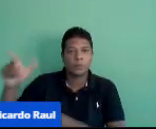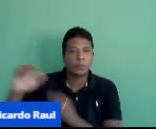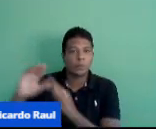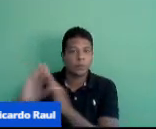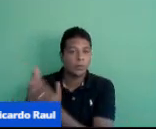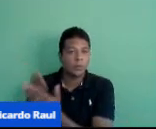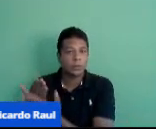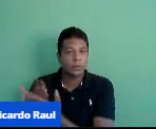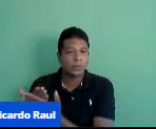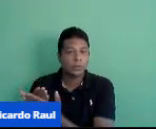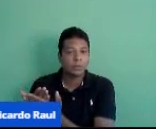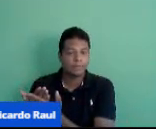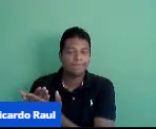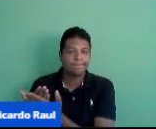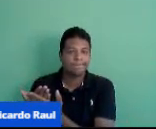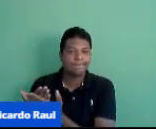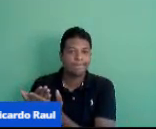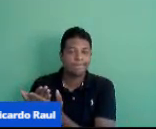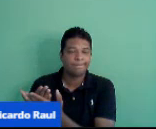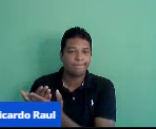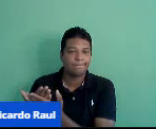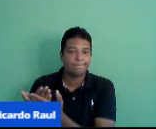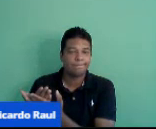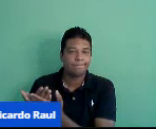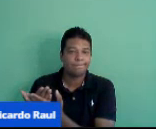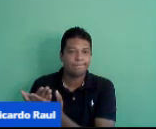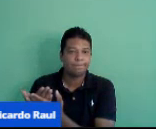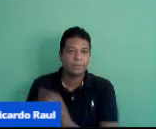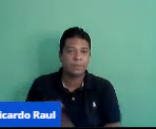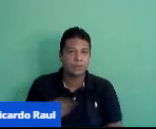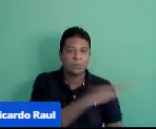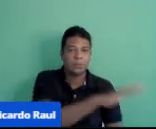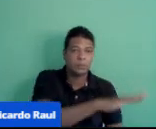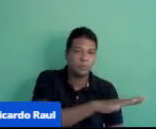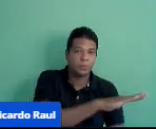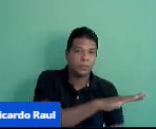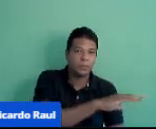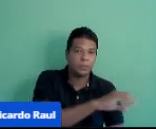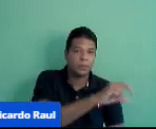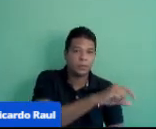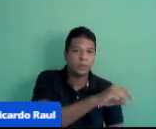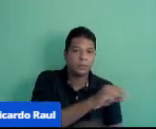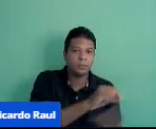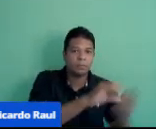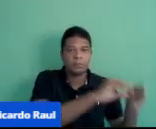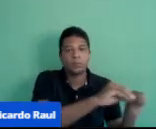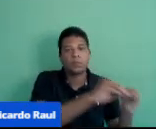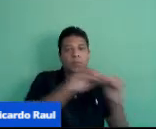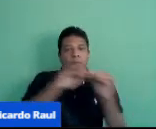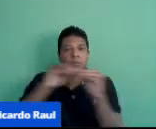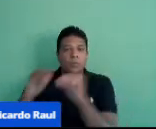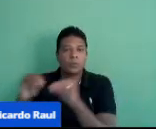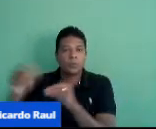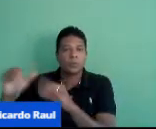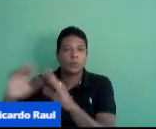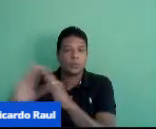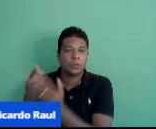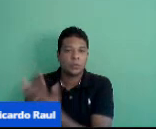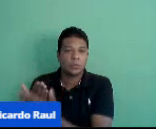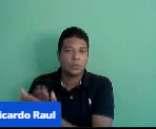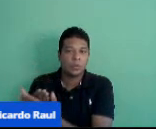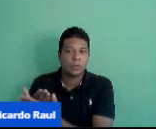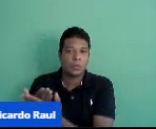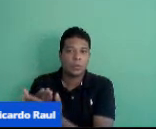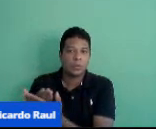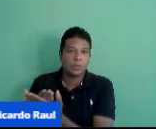ele precisa mudar, né, de região, da casa dele que ele mora, e vai lá para o Prínio. Então, para ele